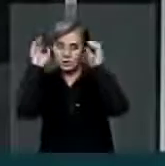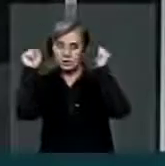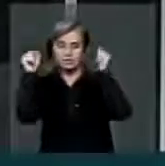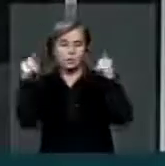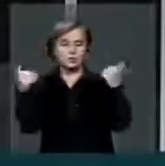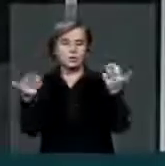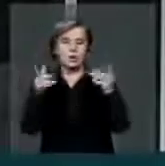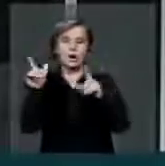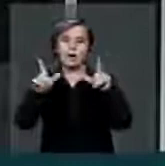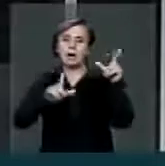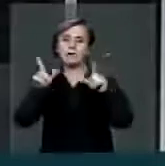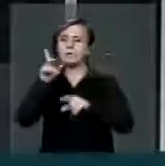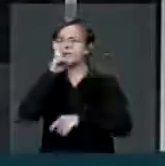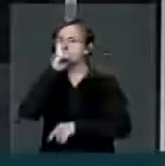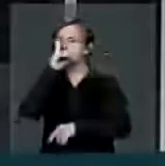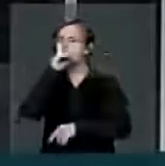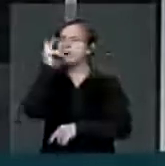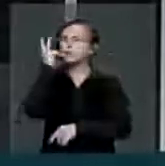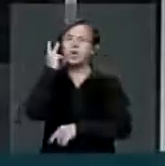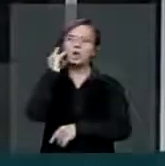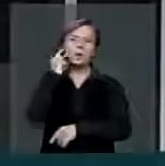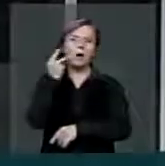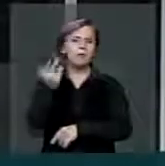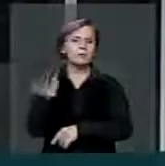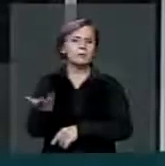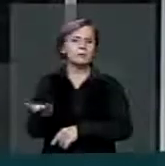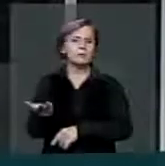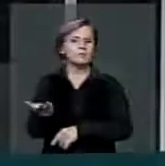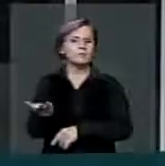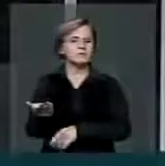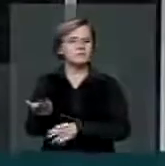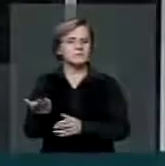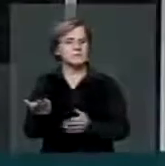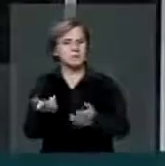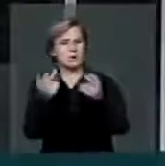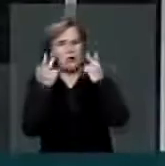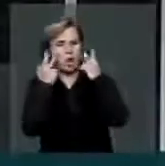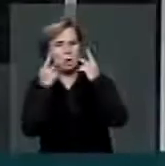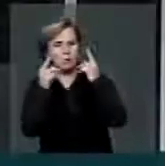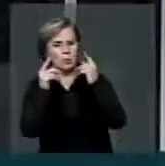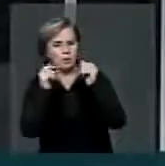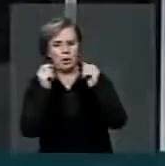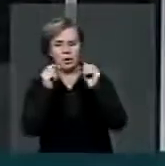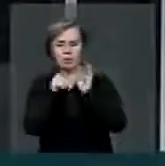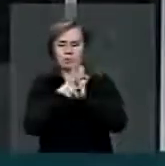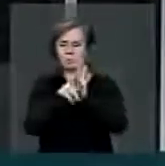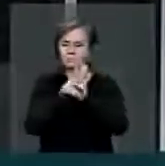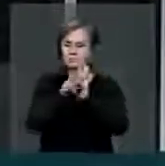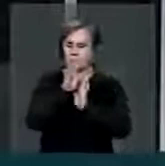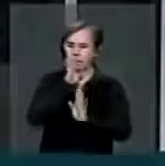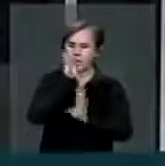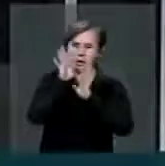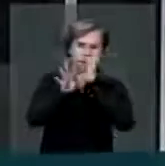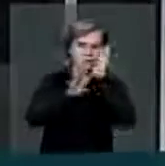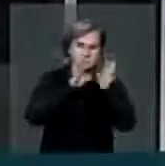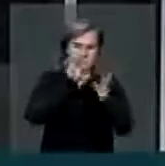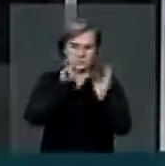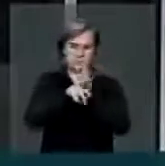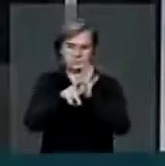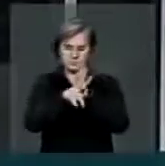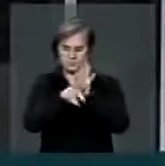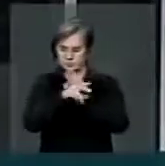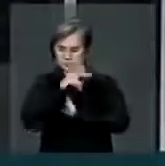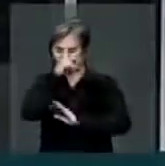imprensa acha normal. Não é normal. É um escândalo um parlamentar, é um escândalo para um membro do